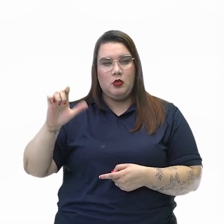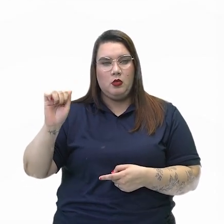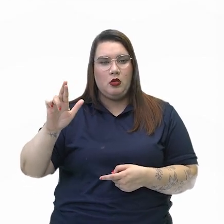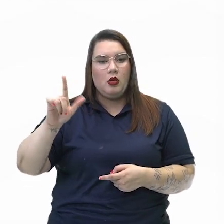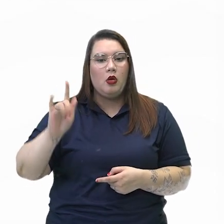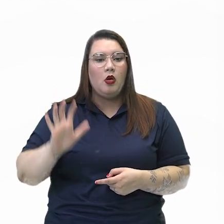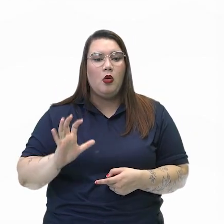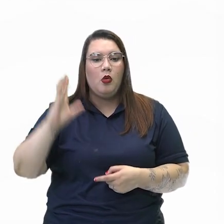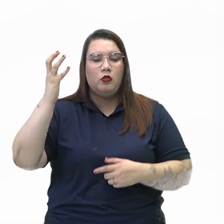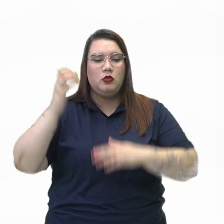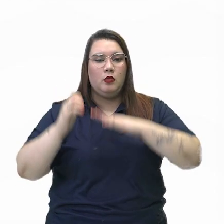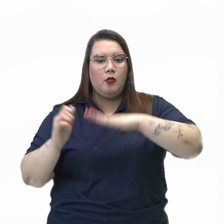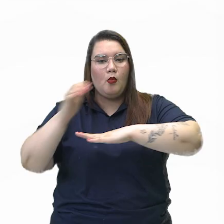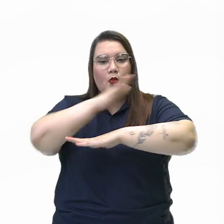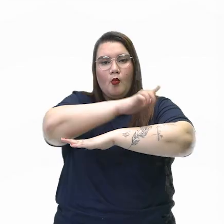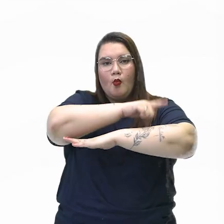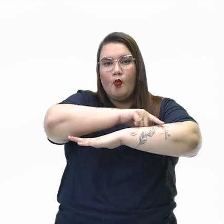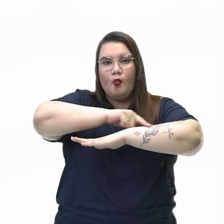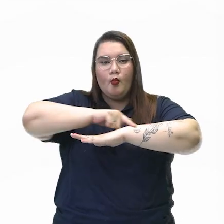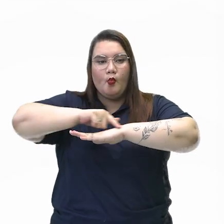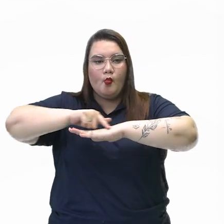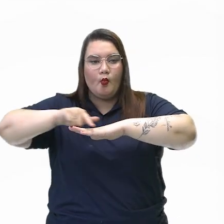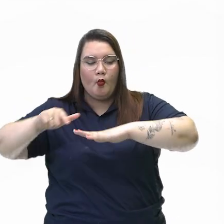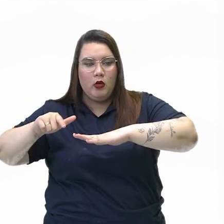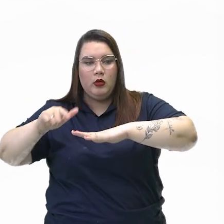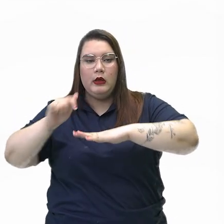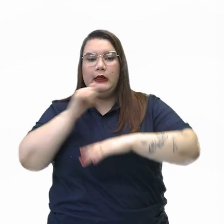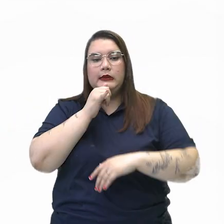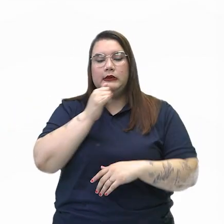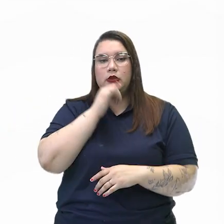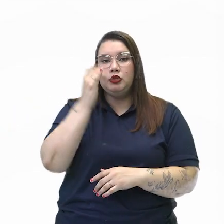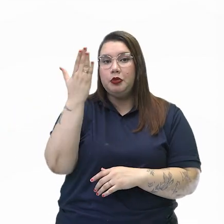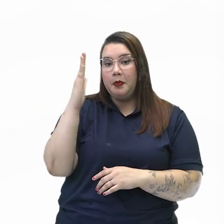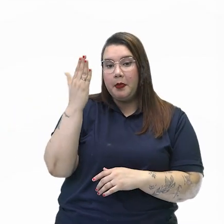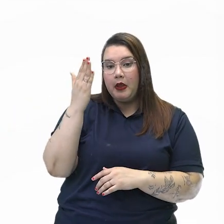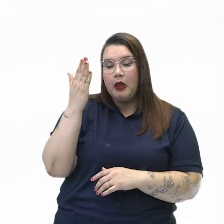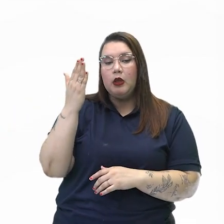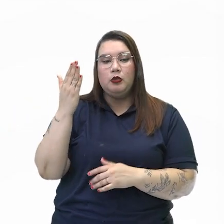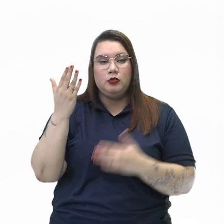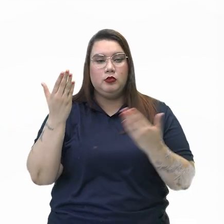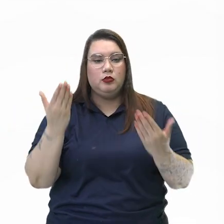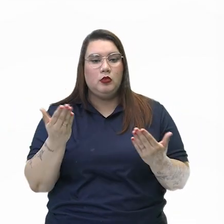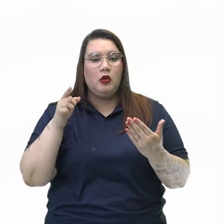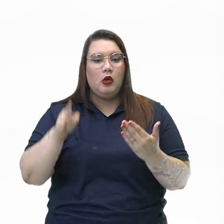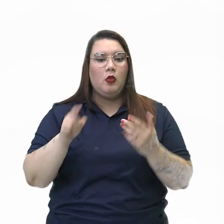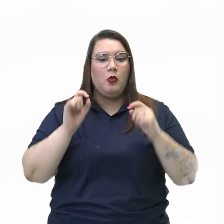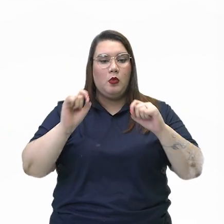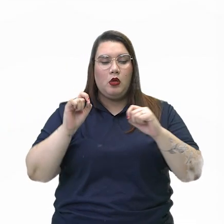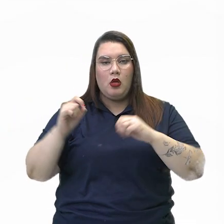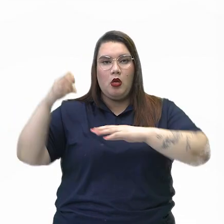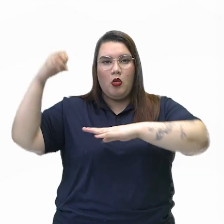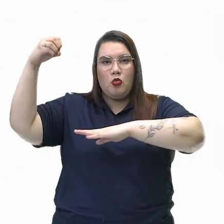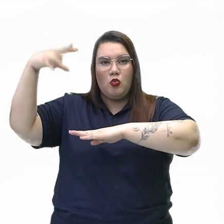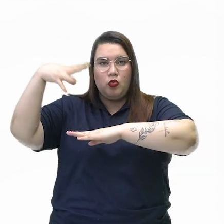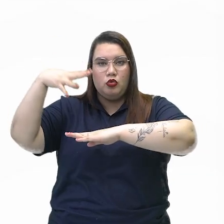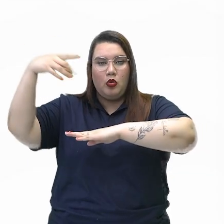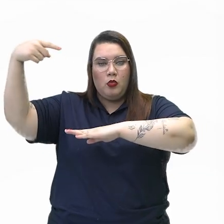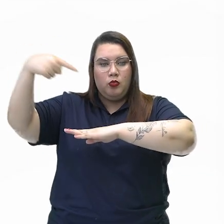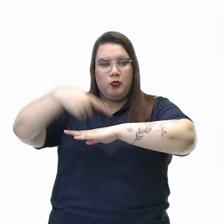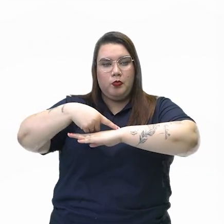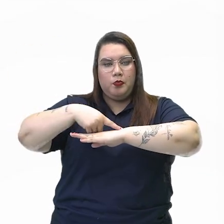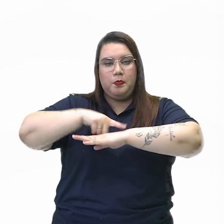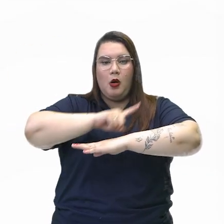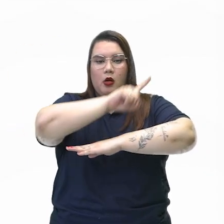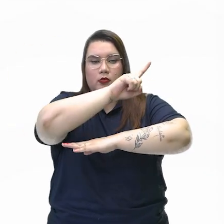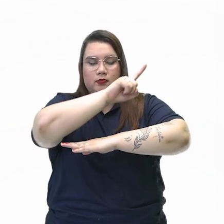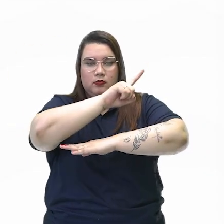em superfícies lisas e polidas, como espelhos, onde os raios de luz são refletidos em uma